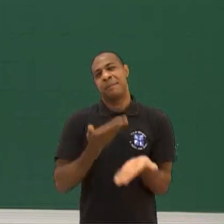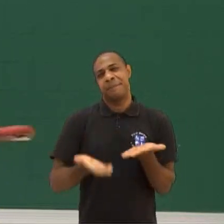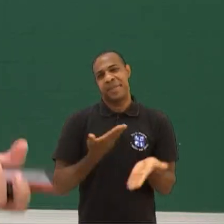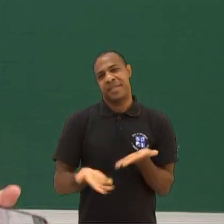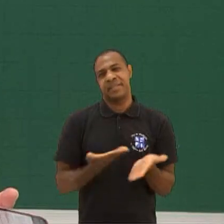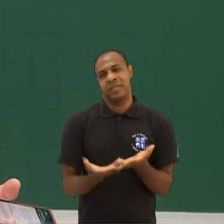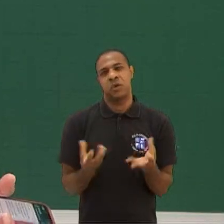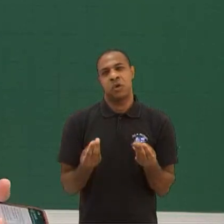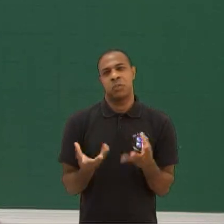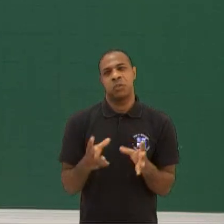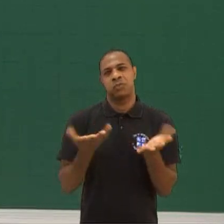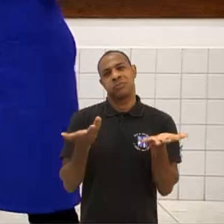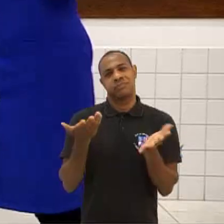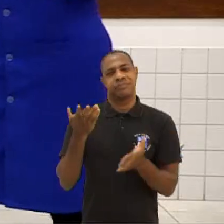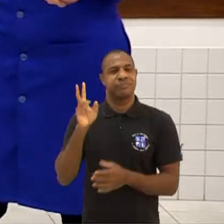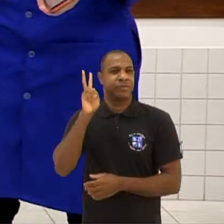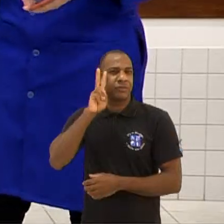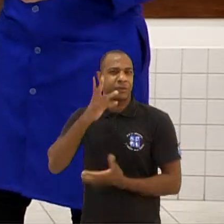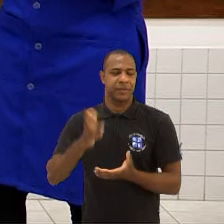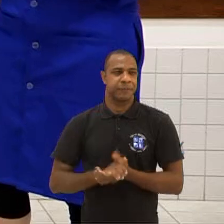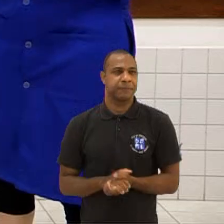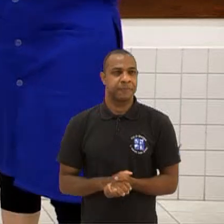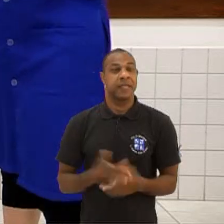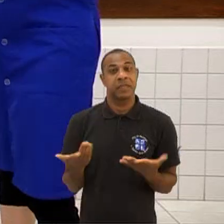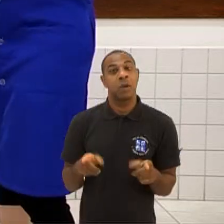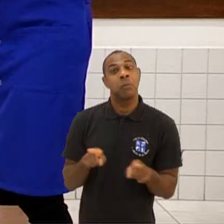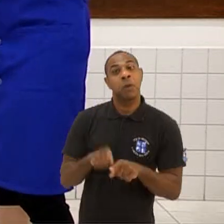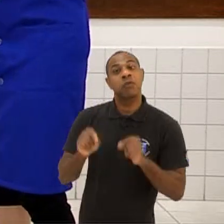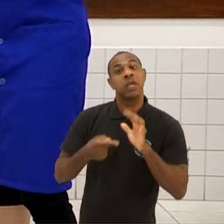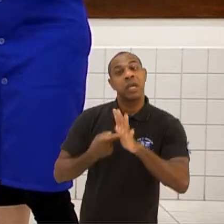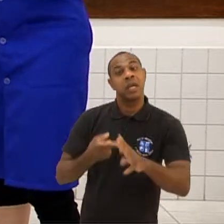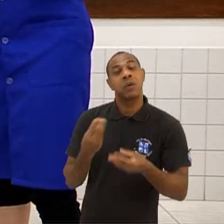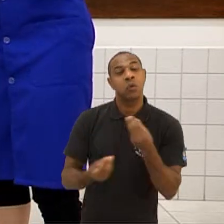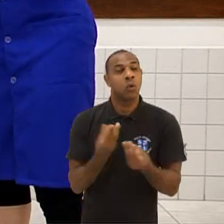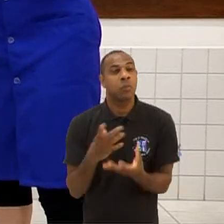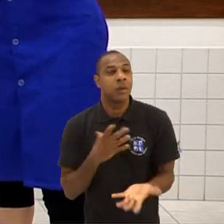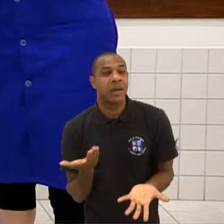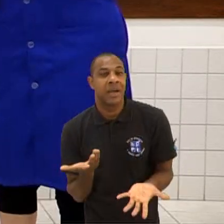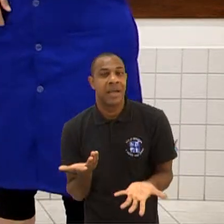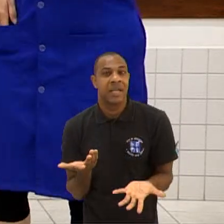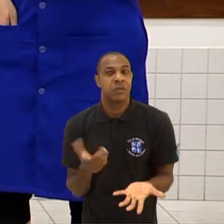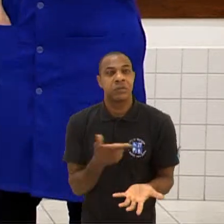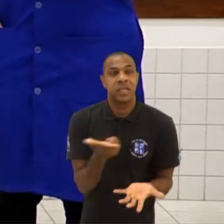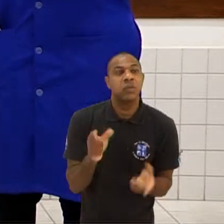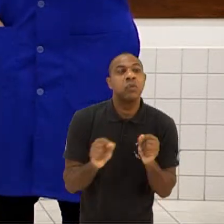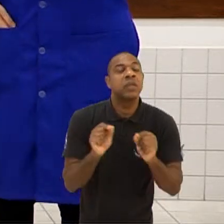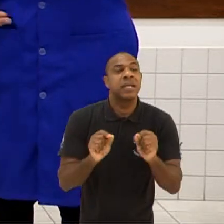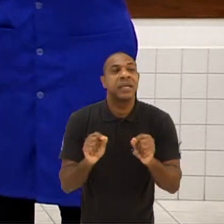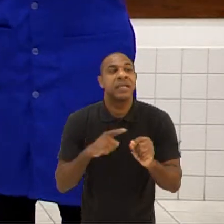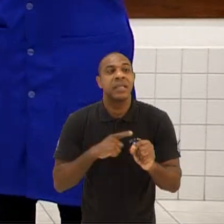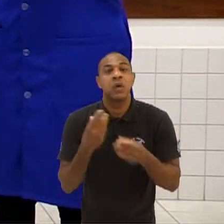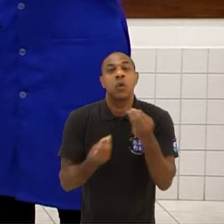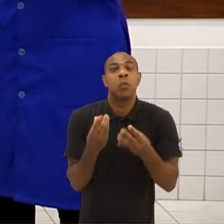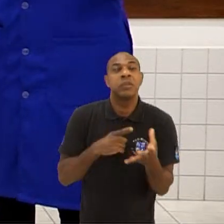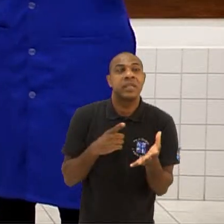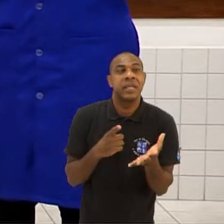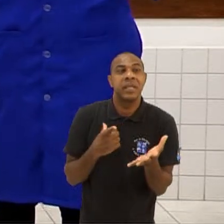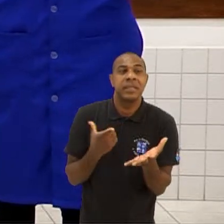também, né? Não sabemos. E certo? Isso justifica o fato, né, Suelen, de não ter registro de como ele